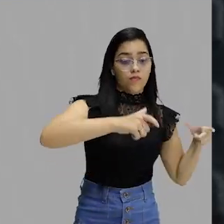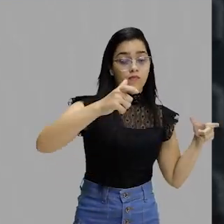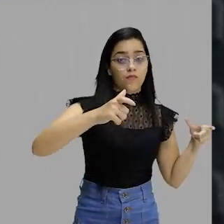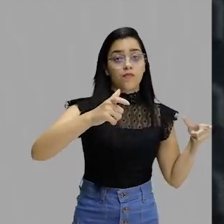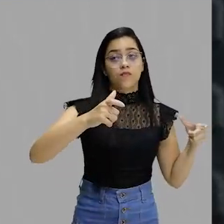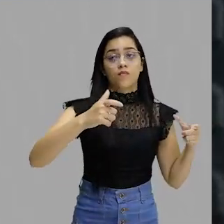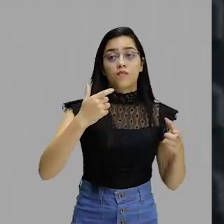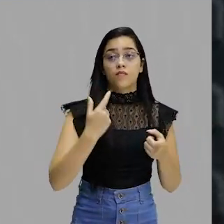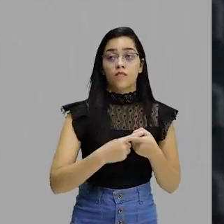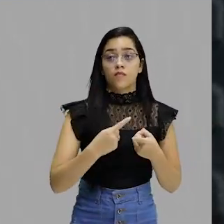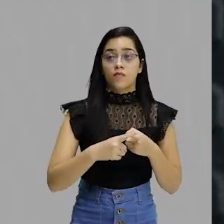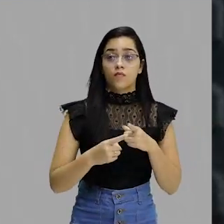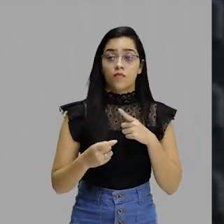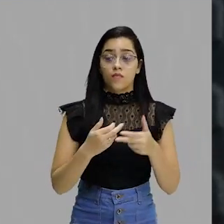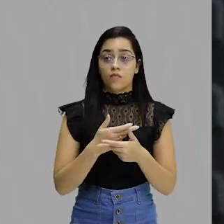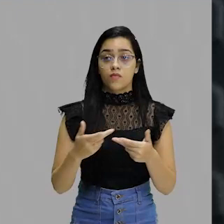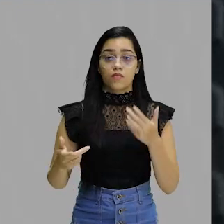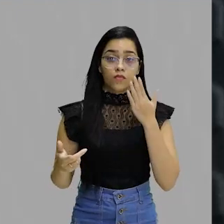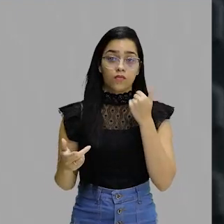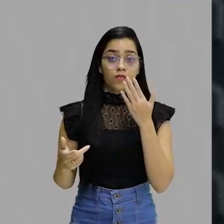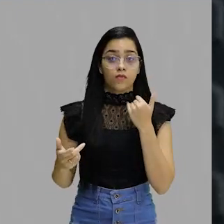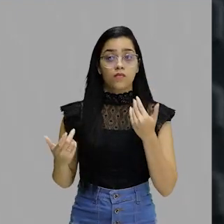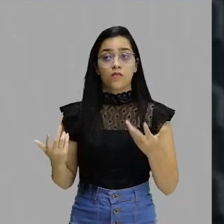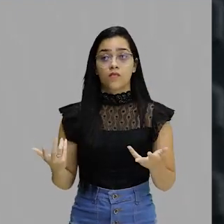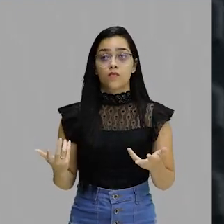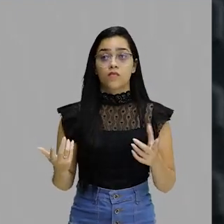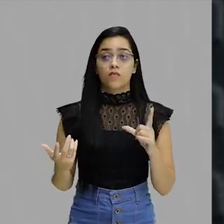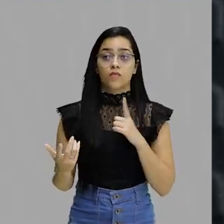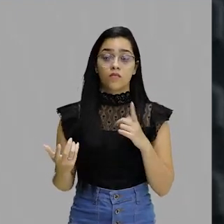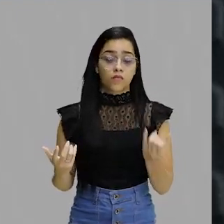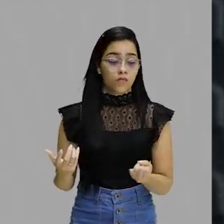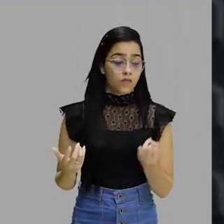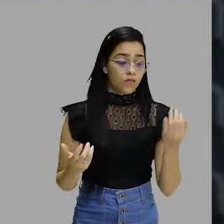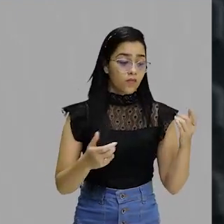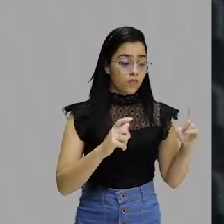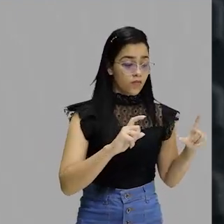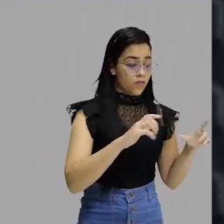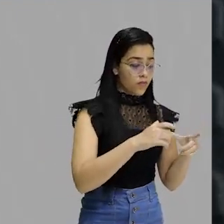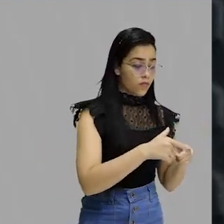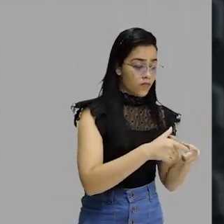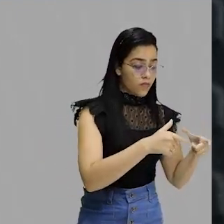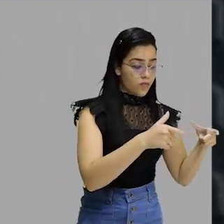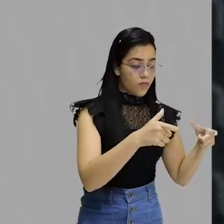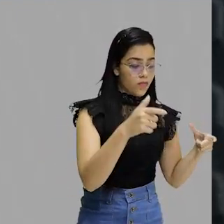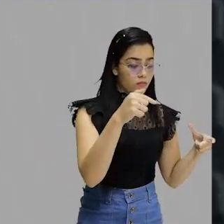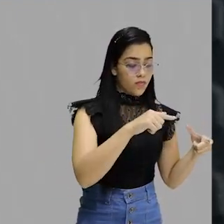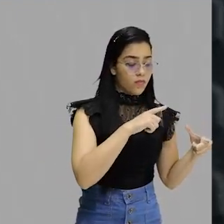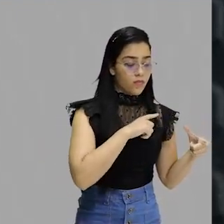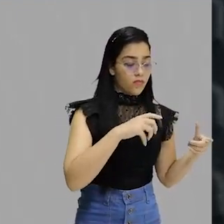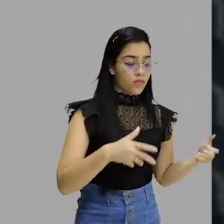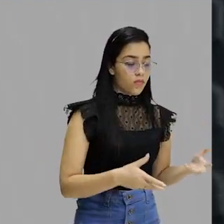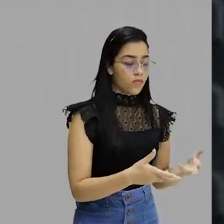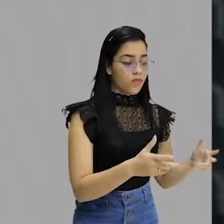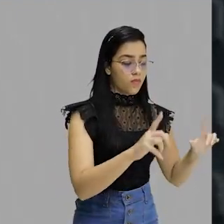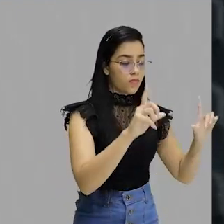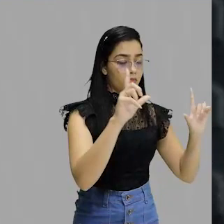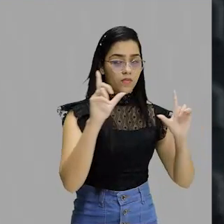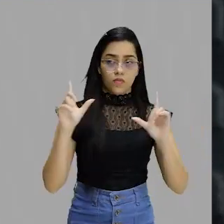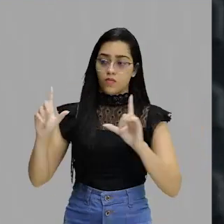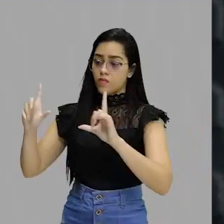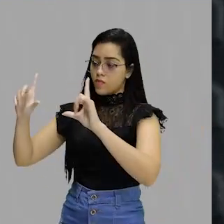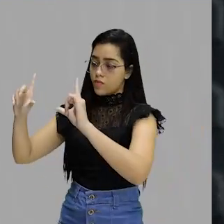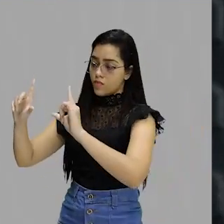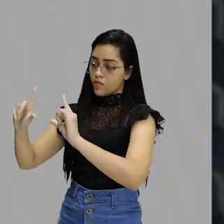multiplicar, porque tem muito alimento. E aí, essa quantidade de predadores promove a redução